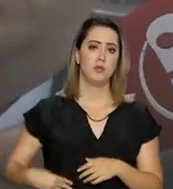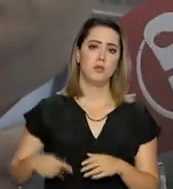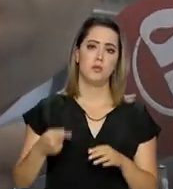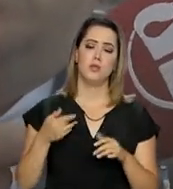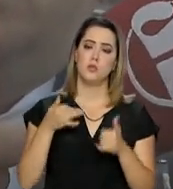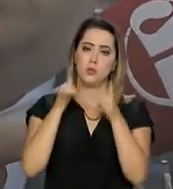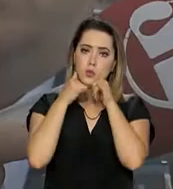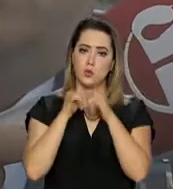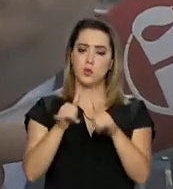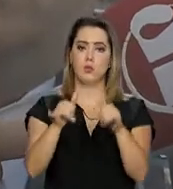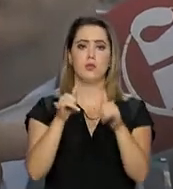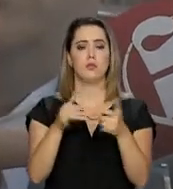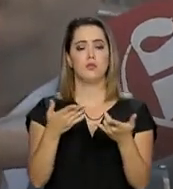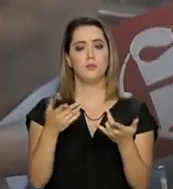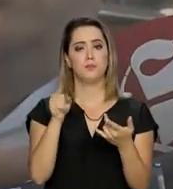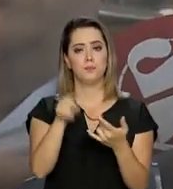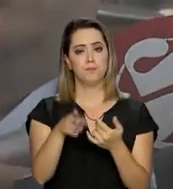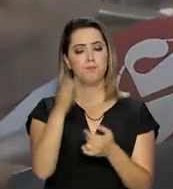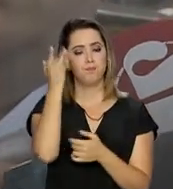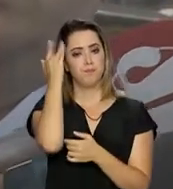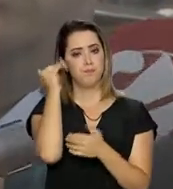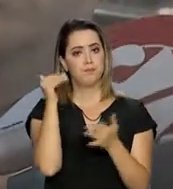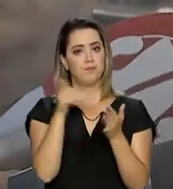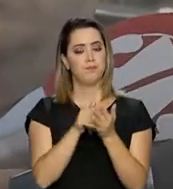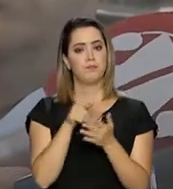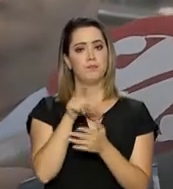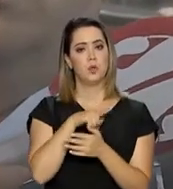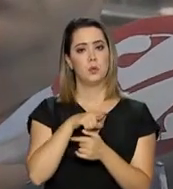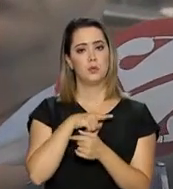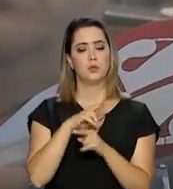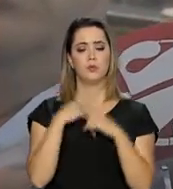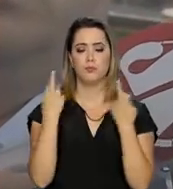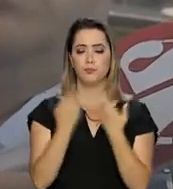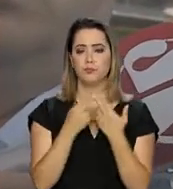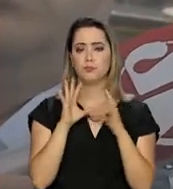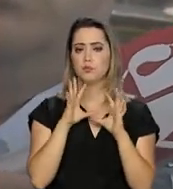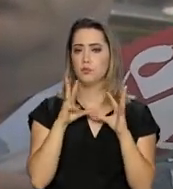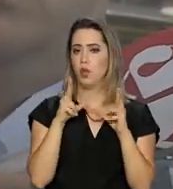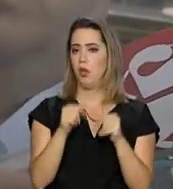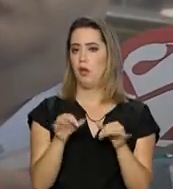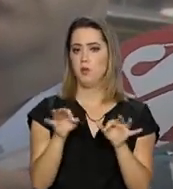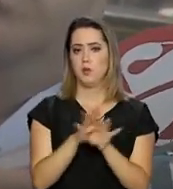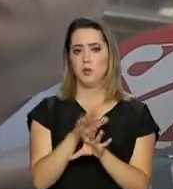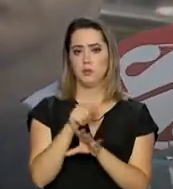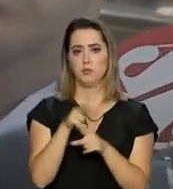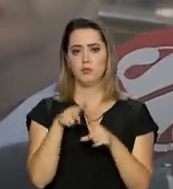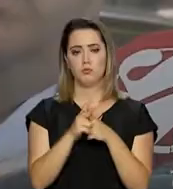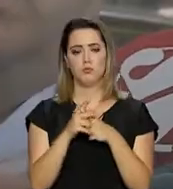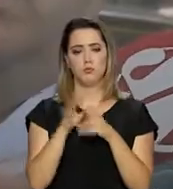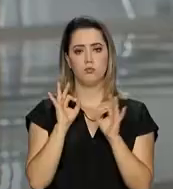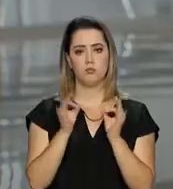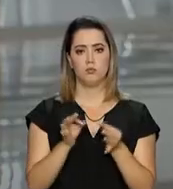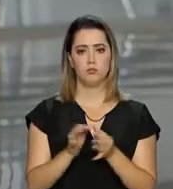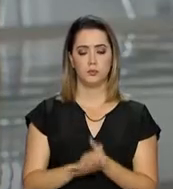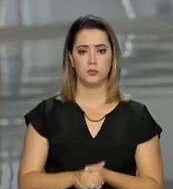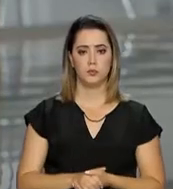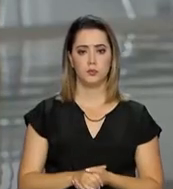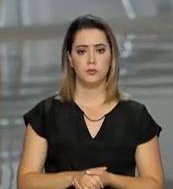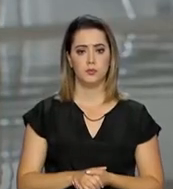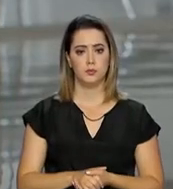reuniões de novo até amanhã nós teremos então a vir a finalização da visão deste processo